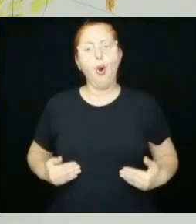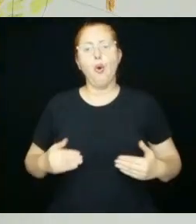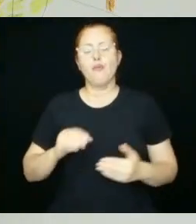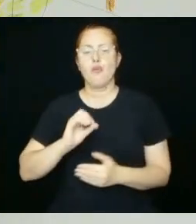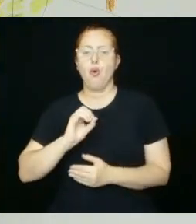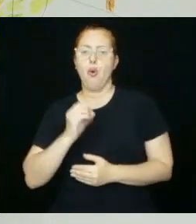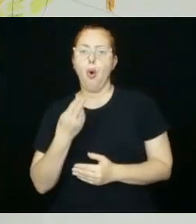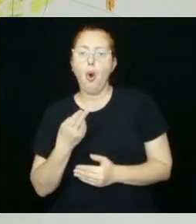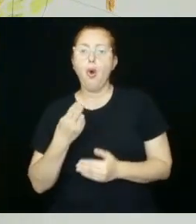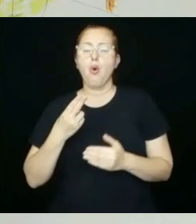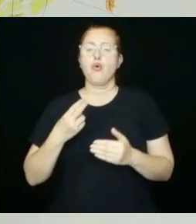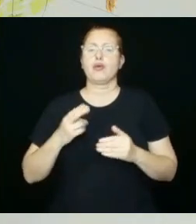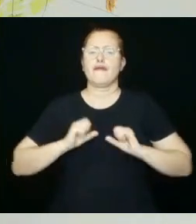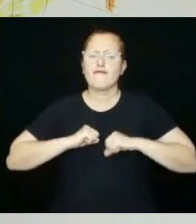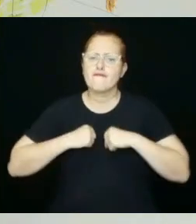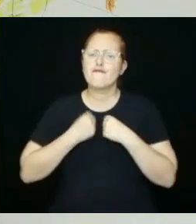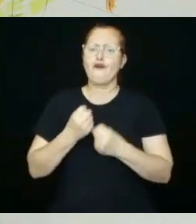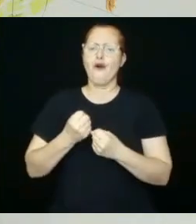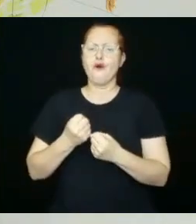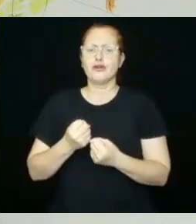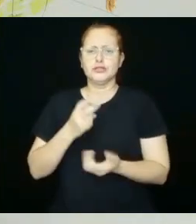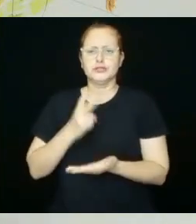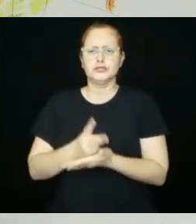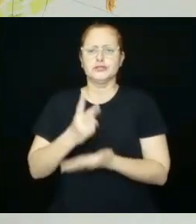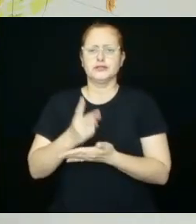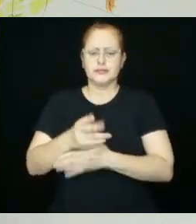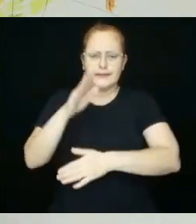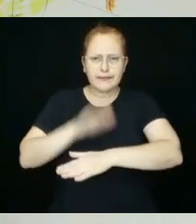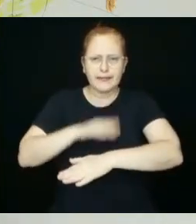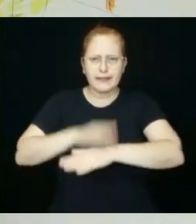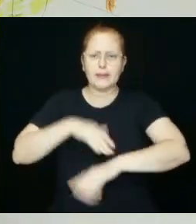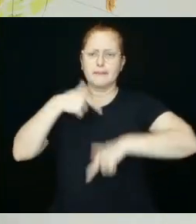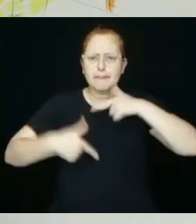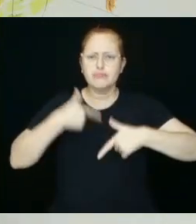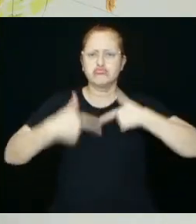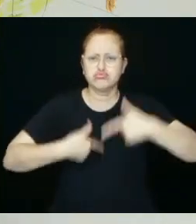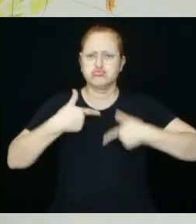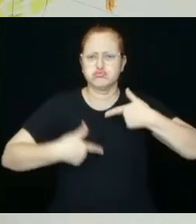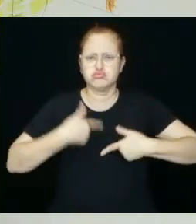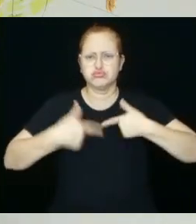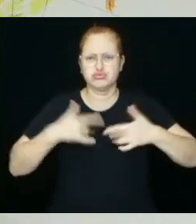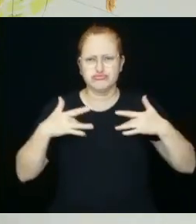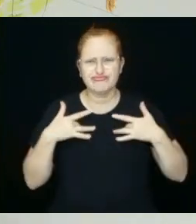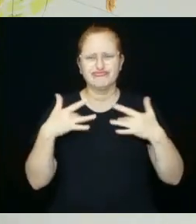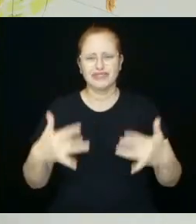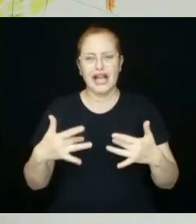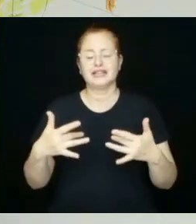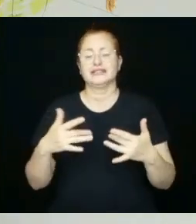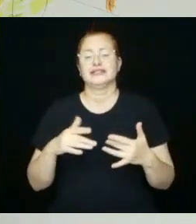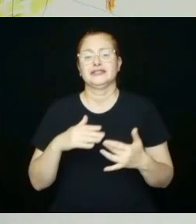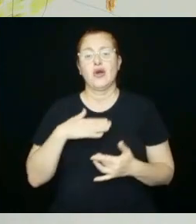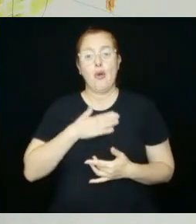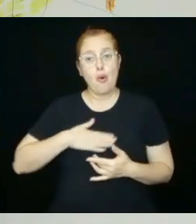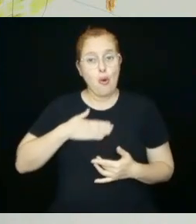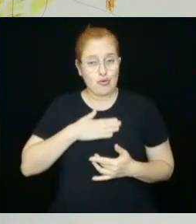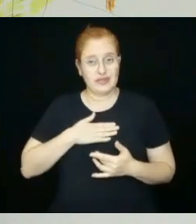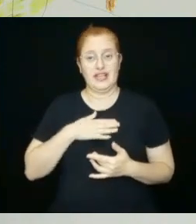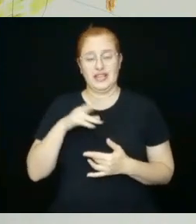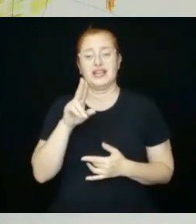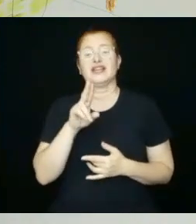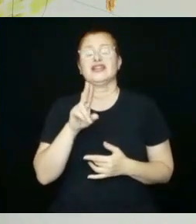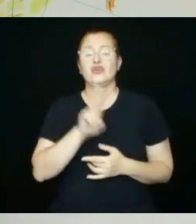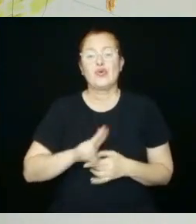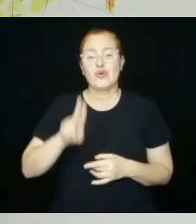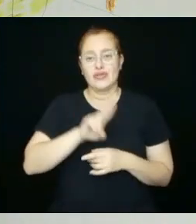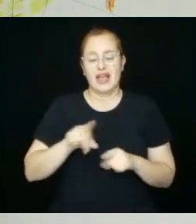ou de um esforço contínuo, assim, de tempo de trabalho, assim. Então, essa ferramenta eu gostei muito de usar